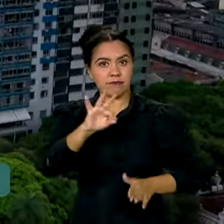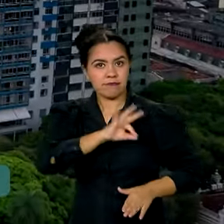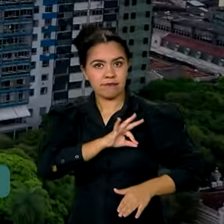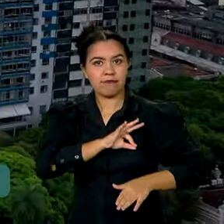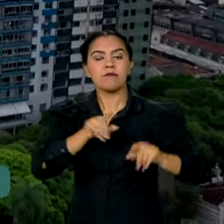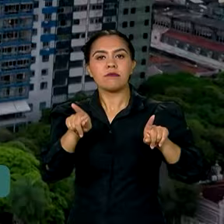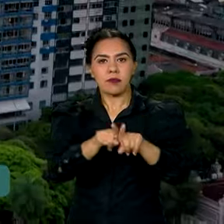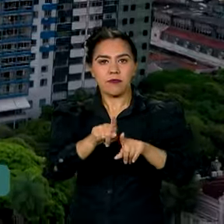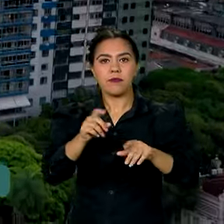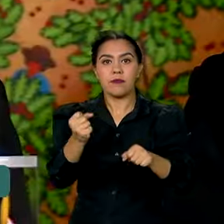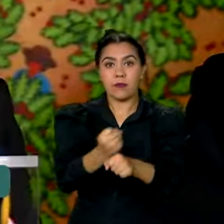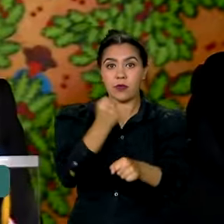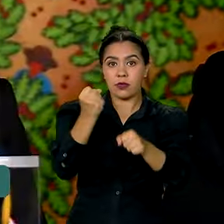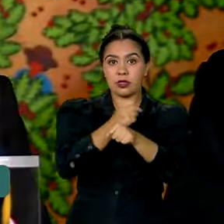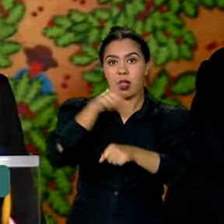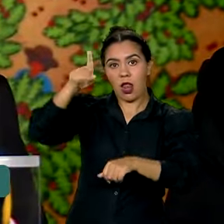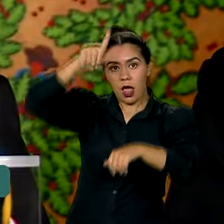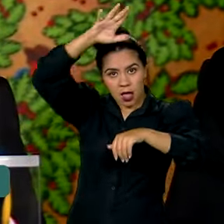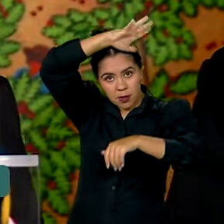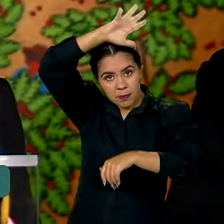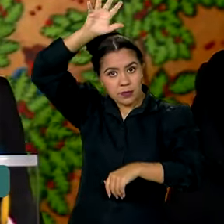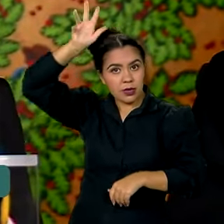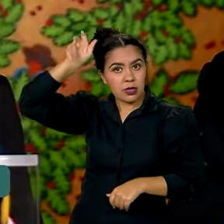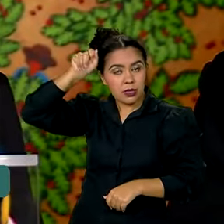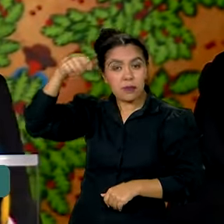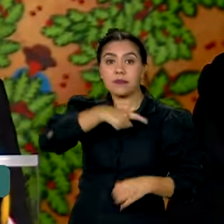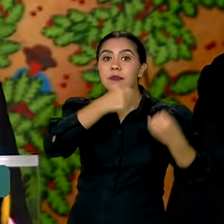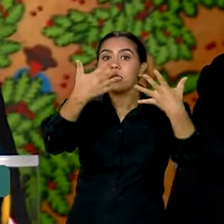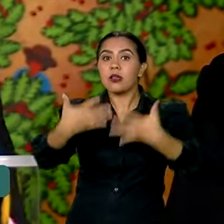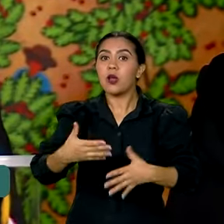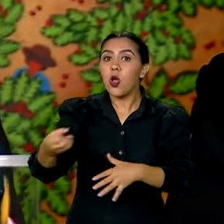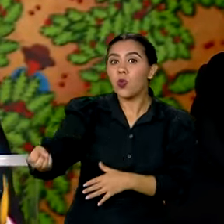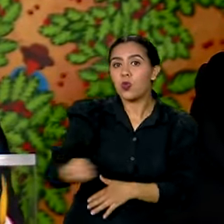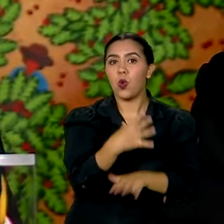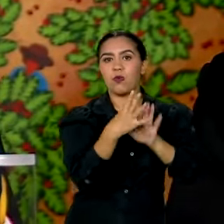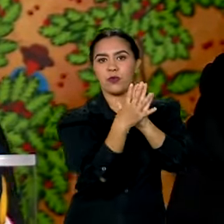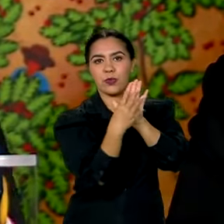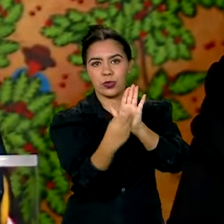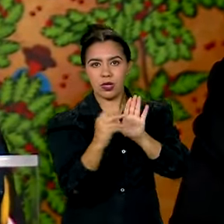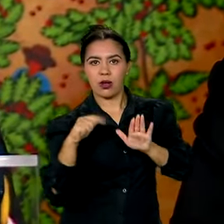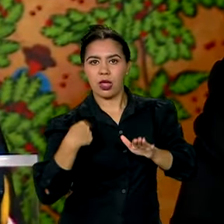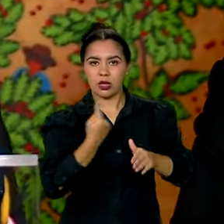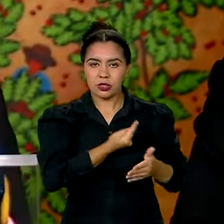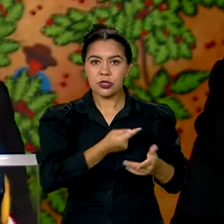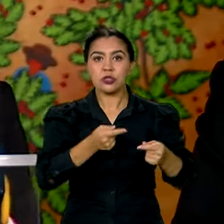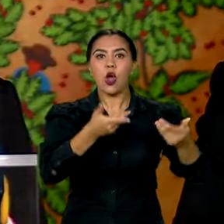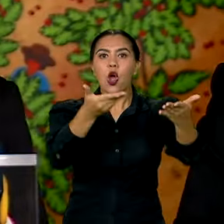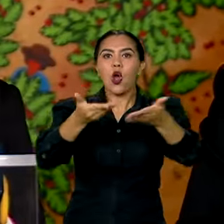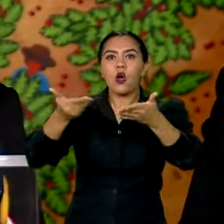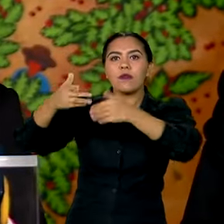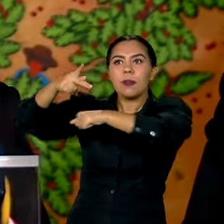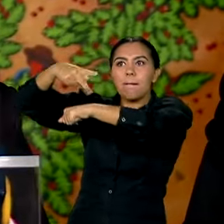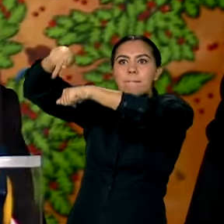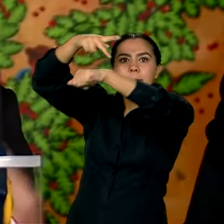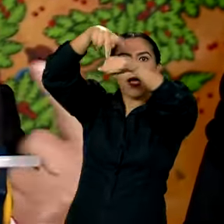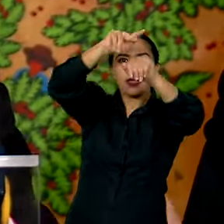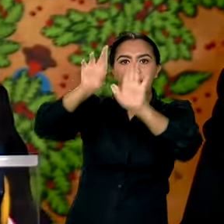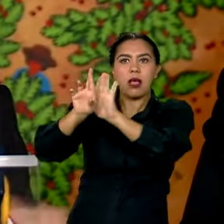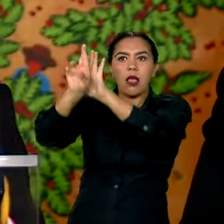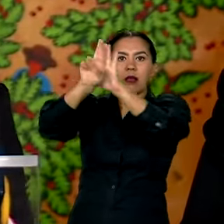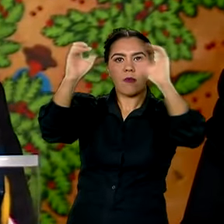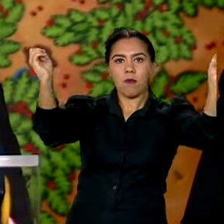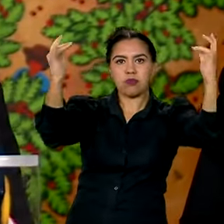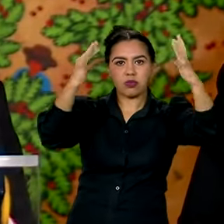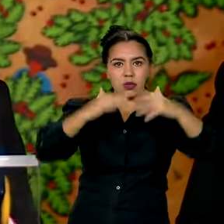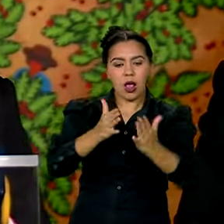ser construído em Manaus. É um modelo novo, onde nós convidaremos todos os países, não só fronteiriços, mas também